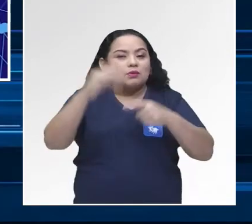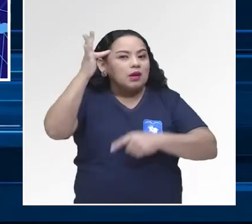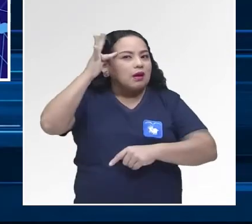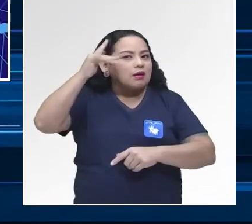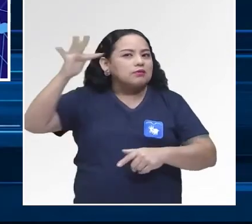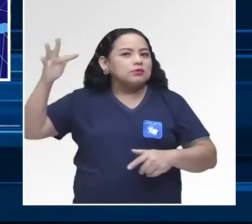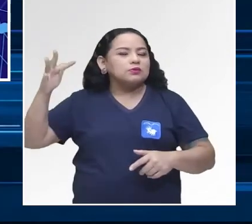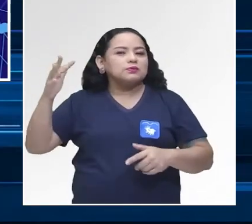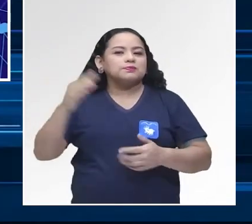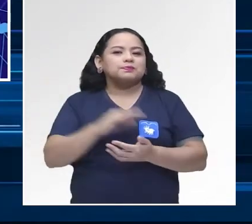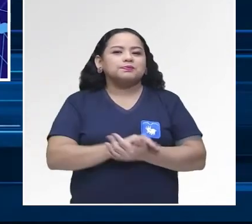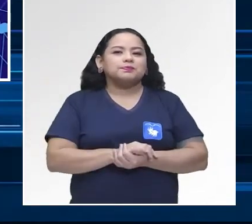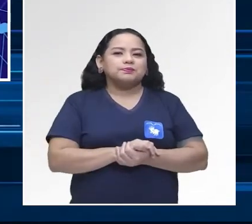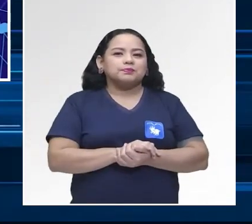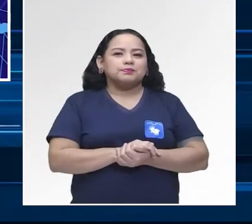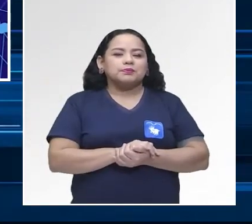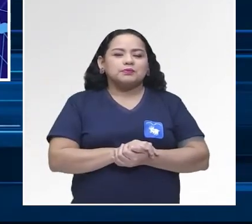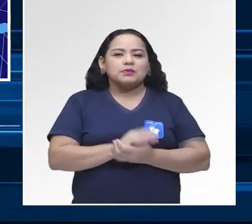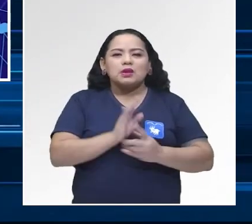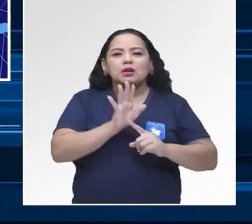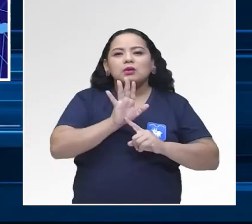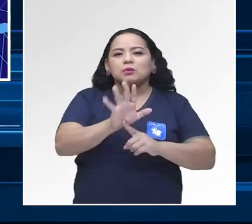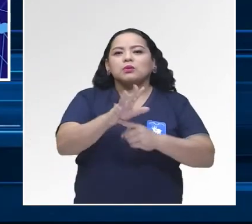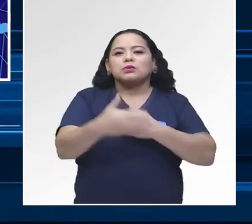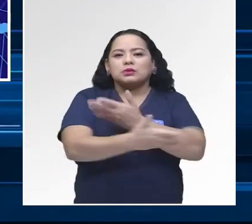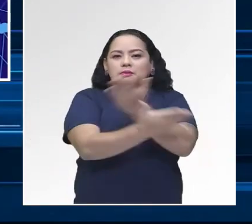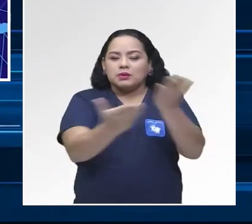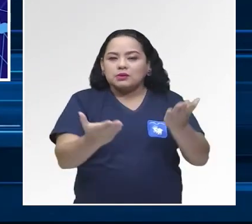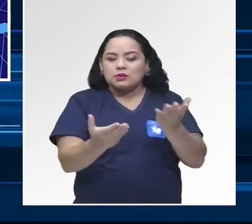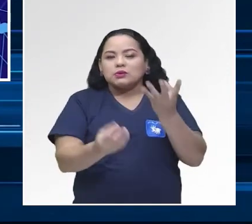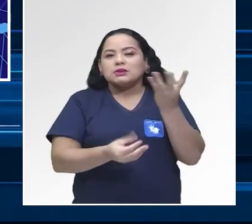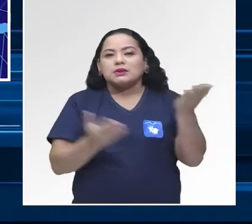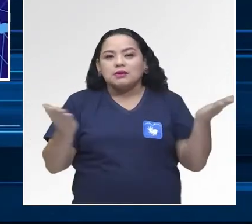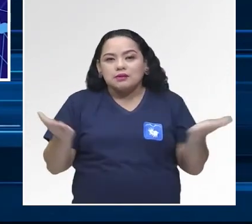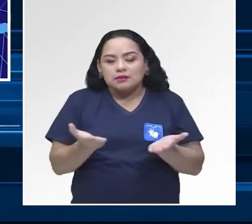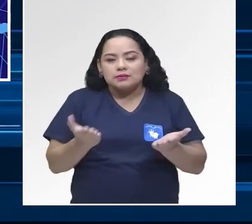filosofia coloca para nós diante, né,